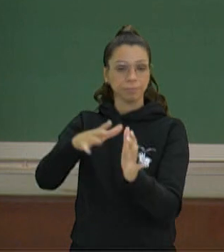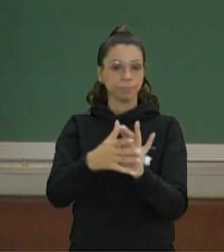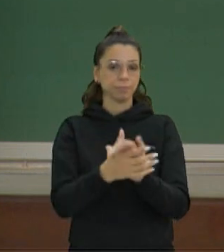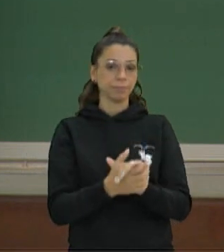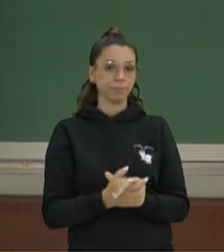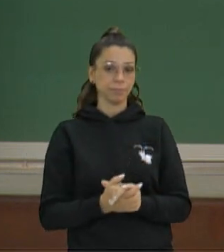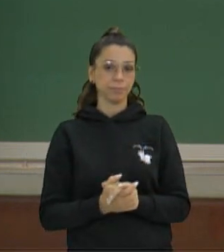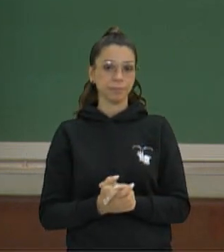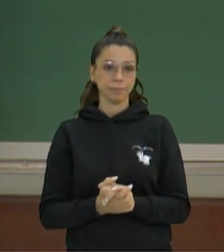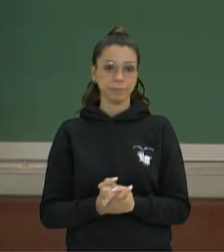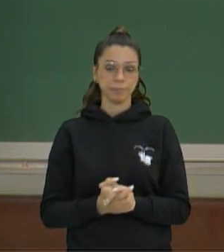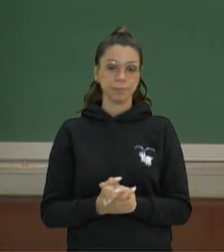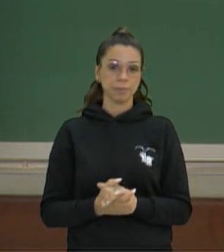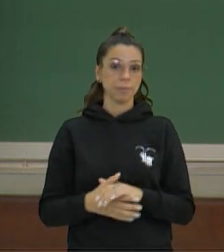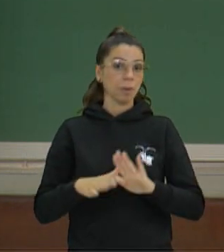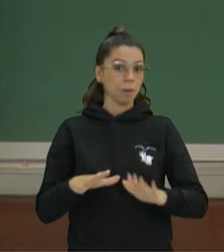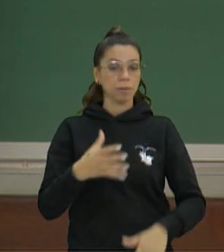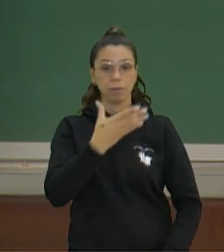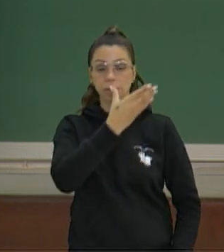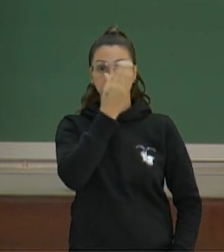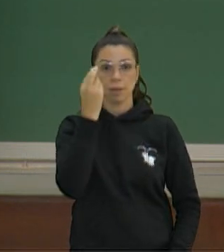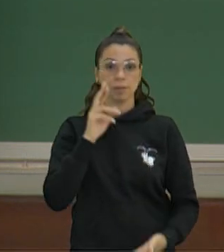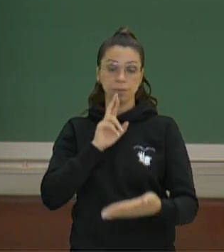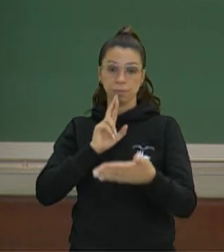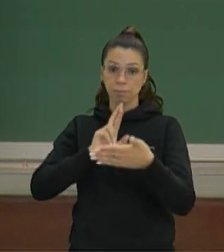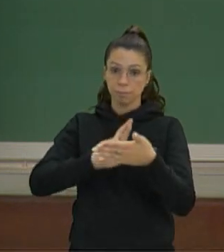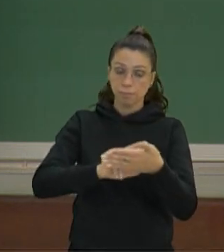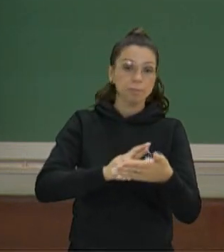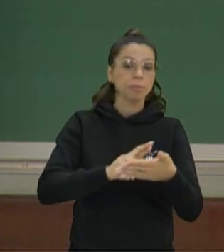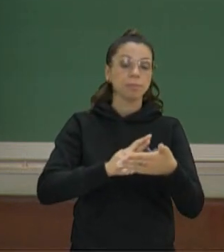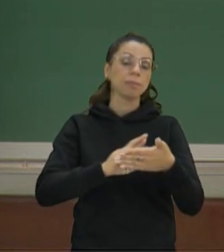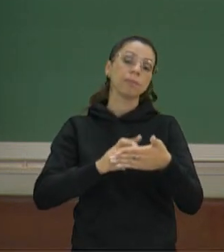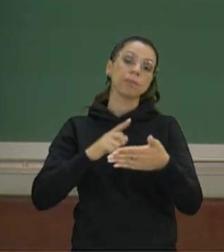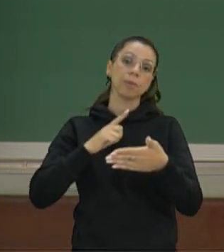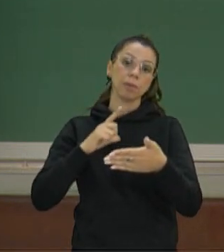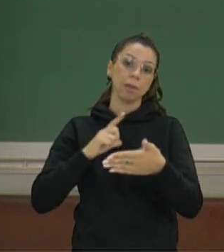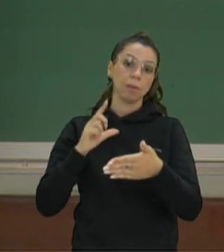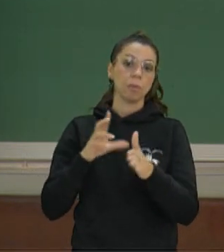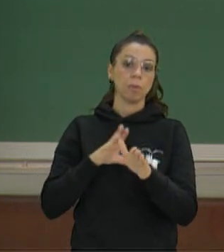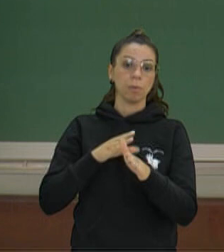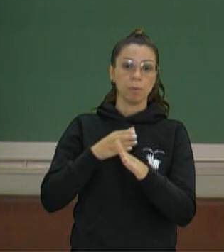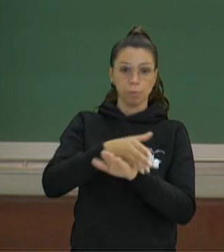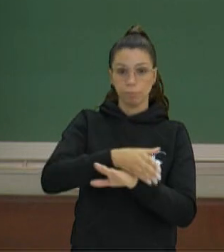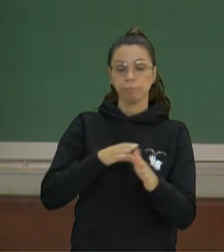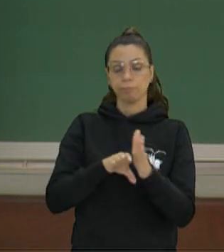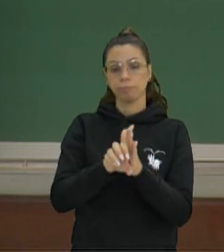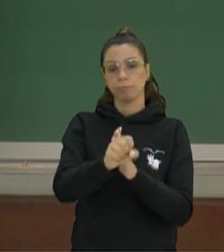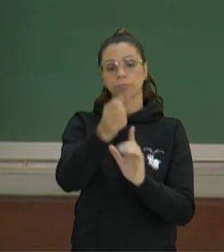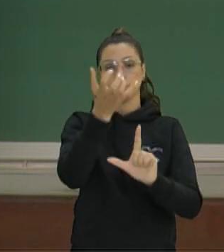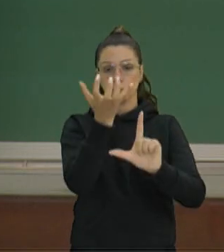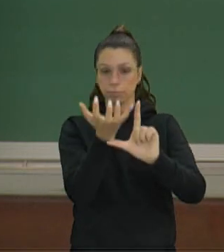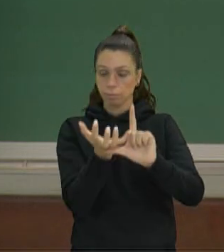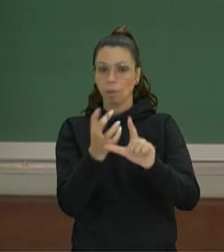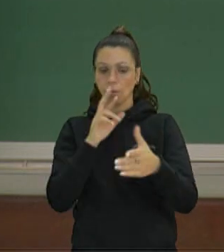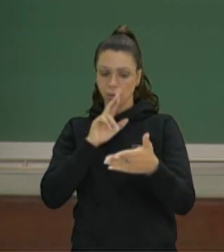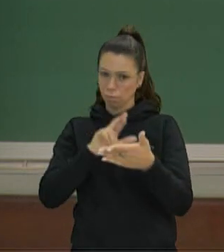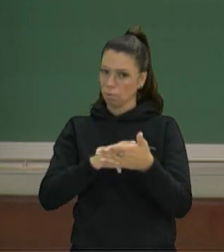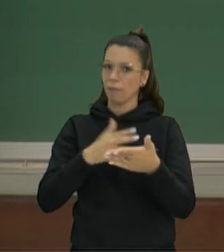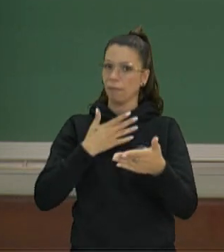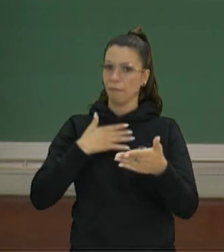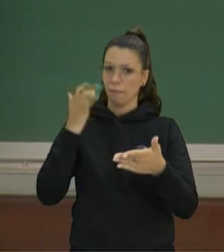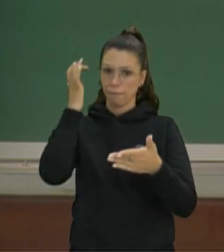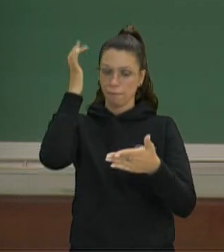lá. Não esqueçam de responder a questão do Classroom, tá? Questãozinha de boa. Para